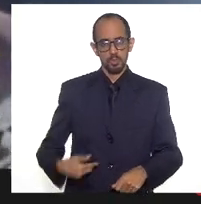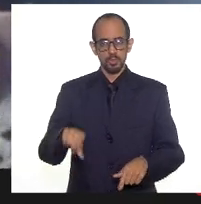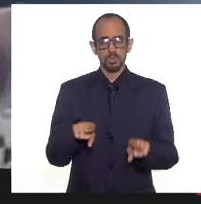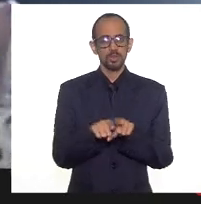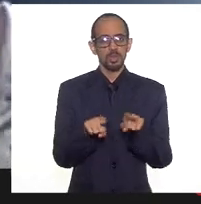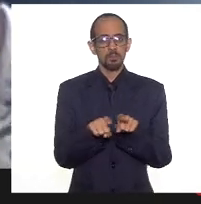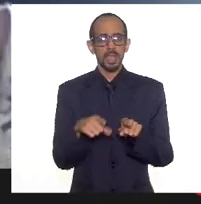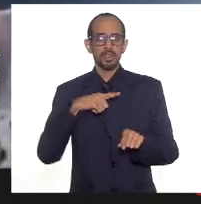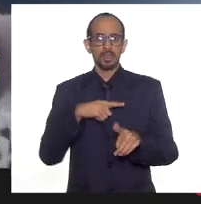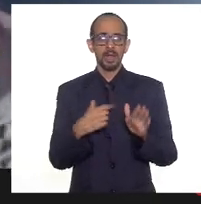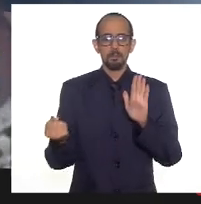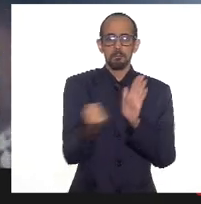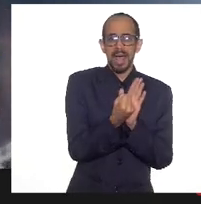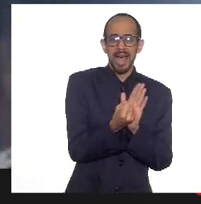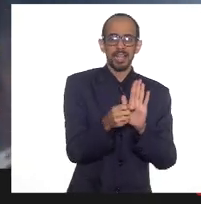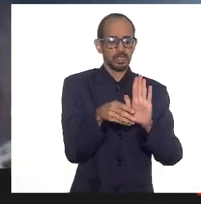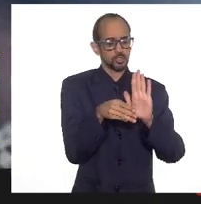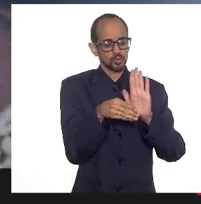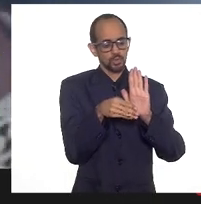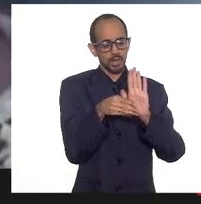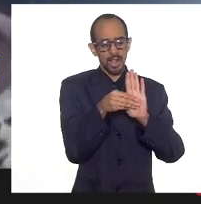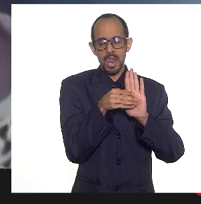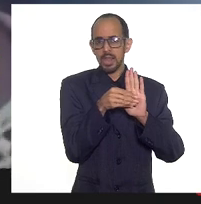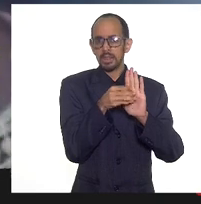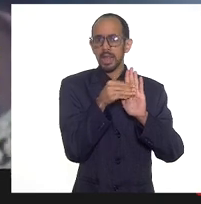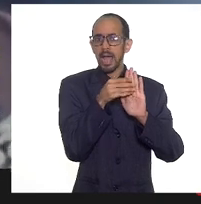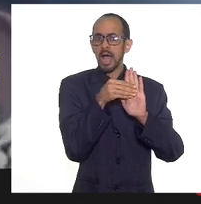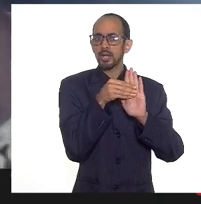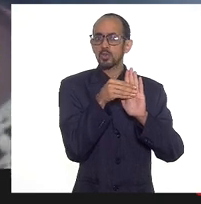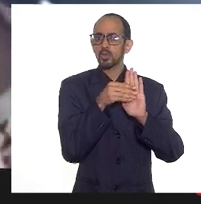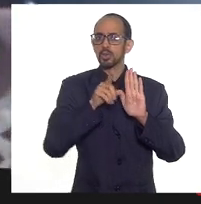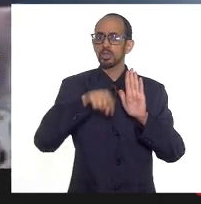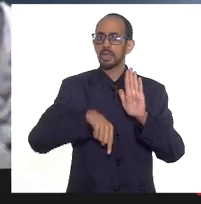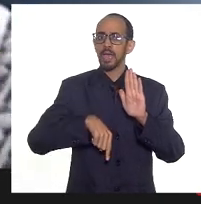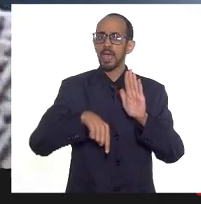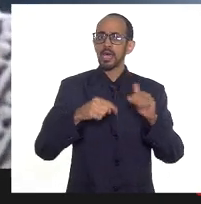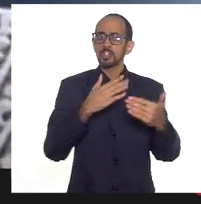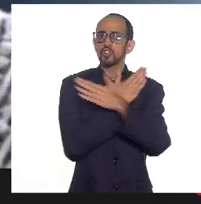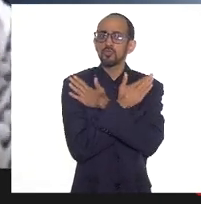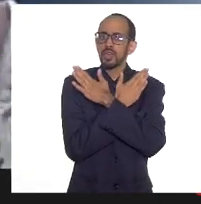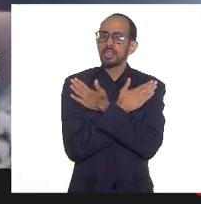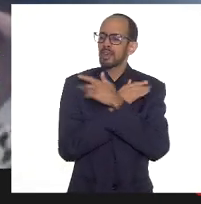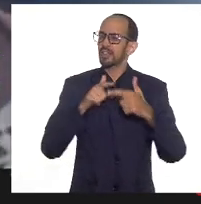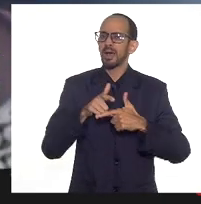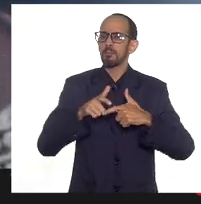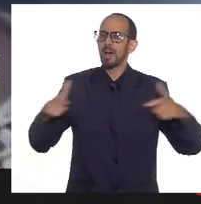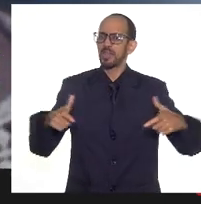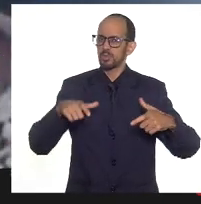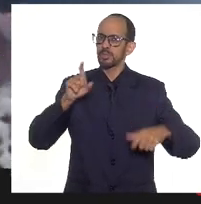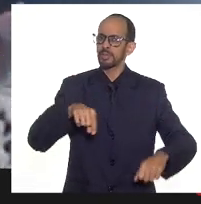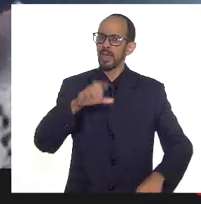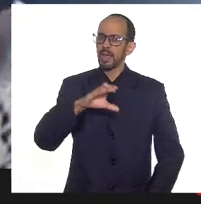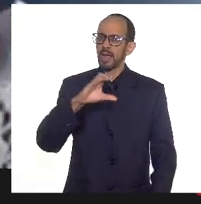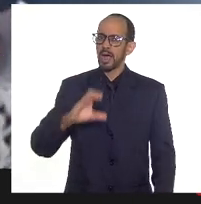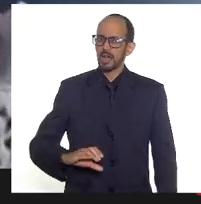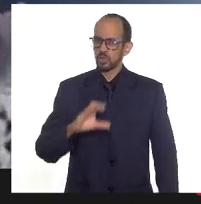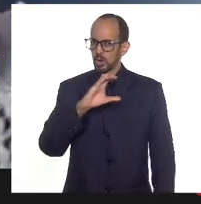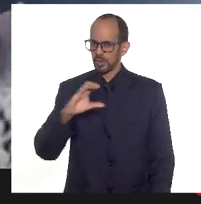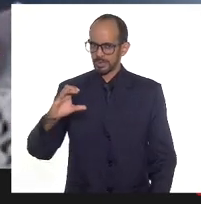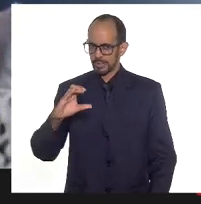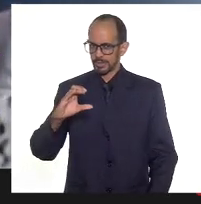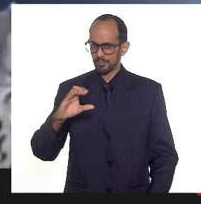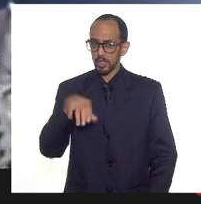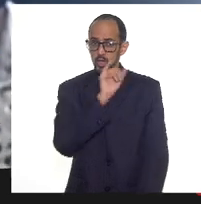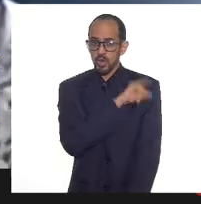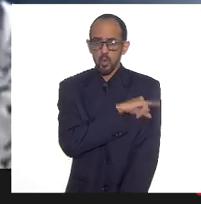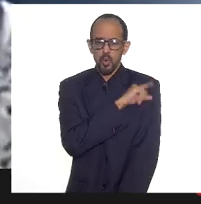exemplo, no calendário civil, que basicamente é um calendário de feriados em sua maioria católica, né? O Rio de Janeiro é talvez um dos